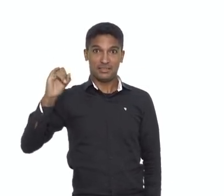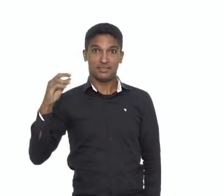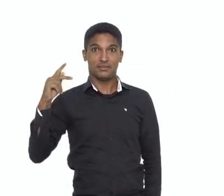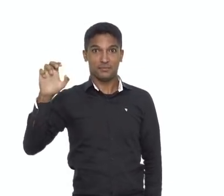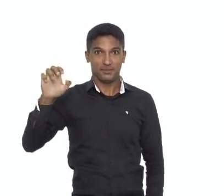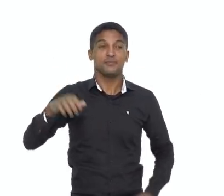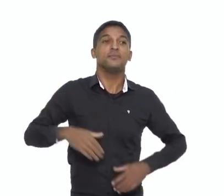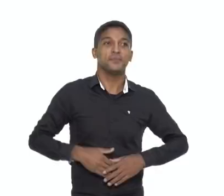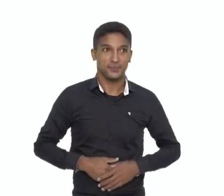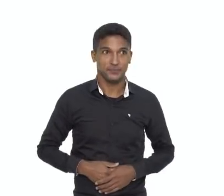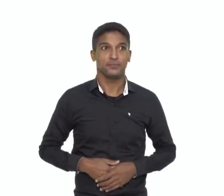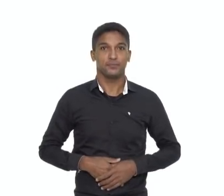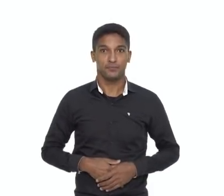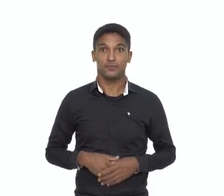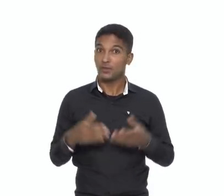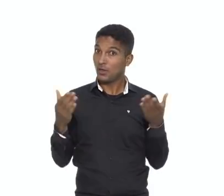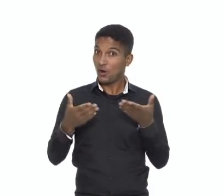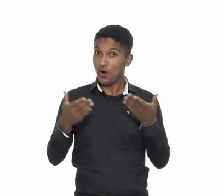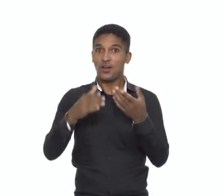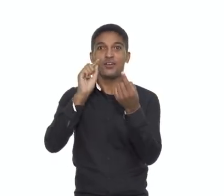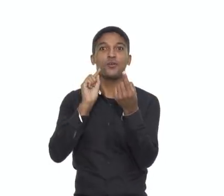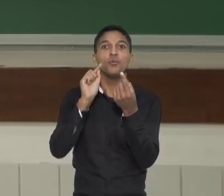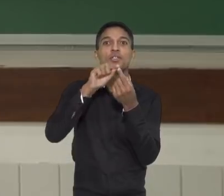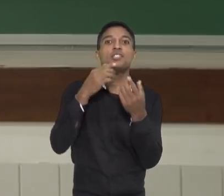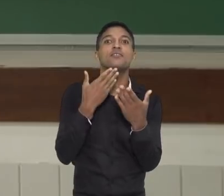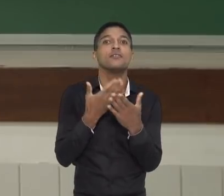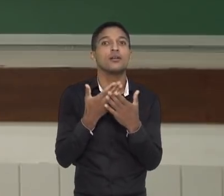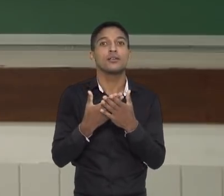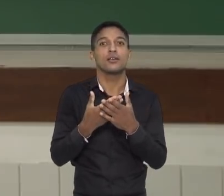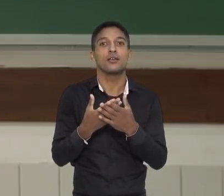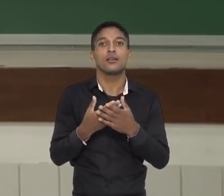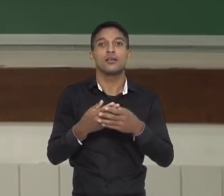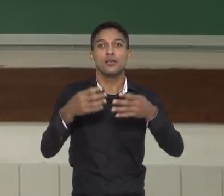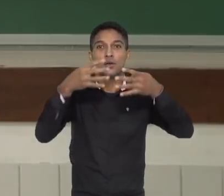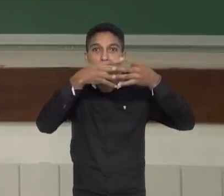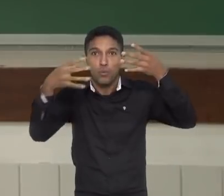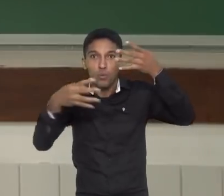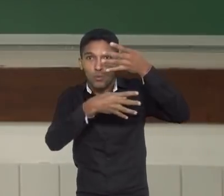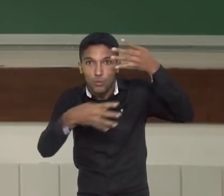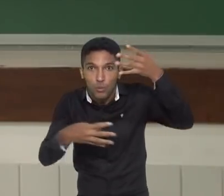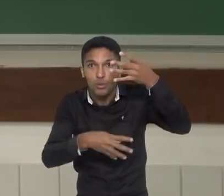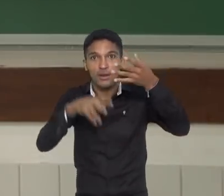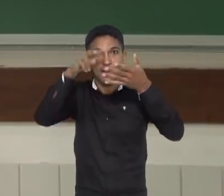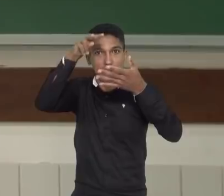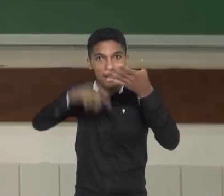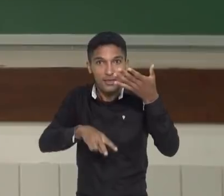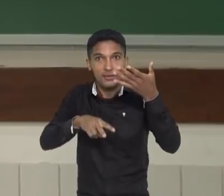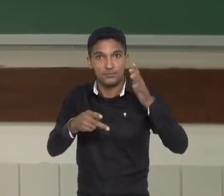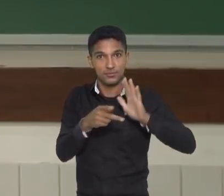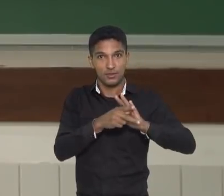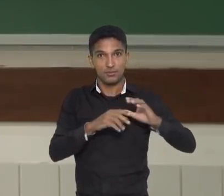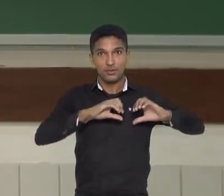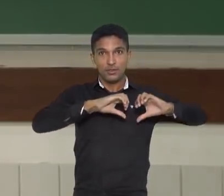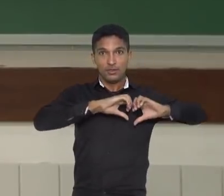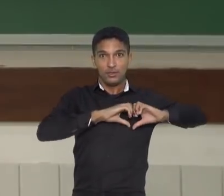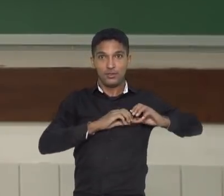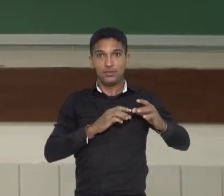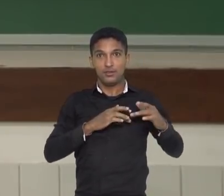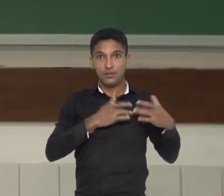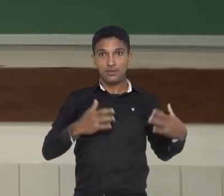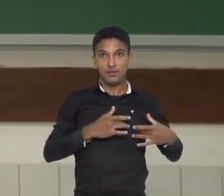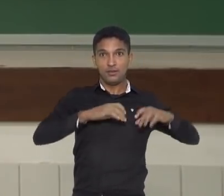nós vamos ter como objetivos a leitura desse fragmento de romance, compreender o significado